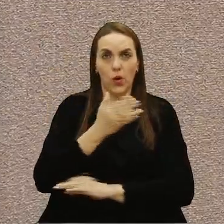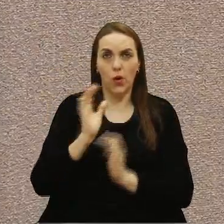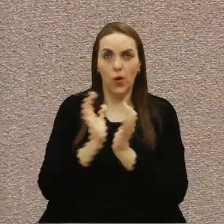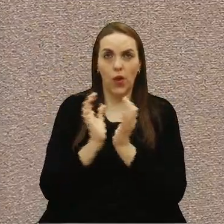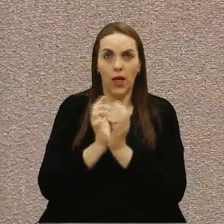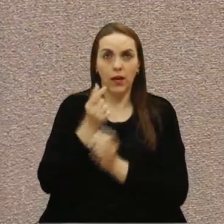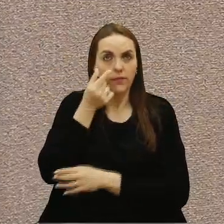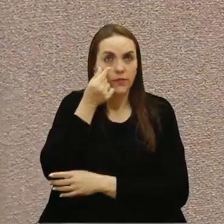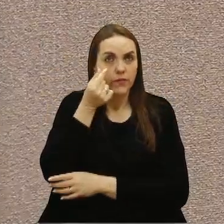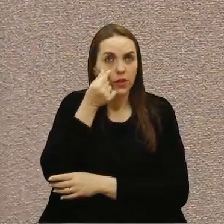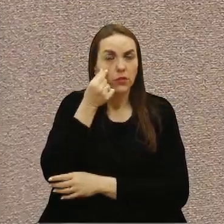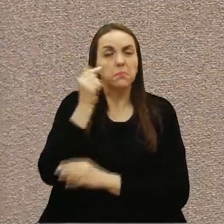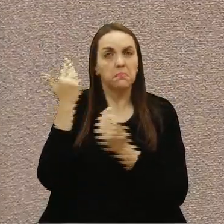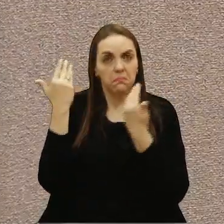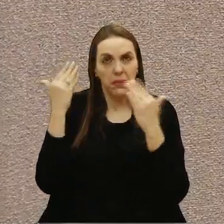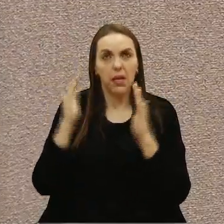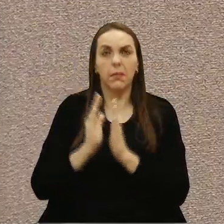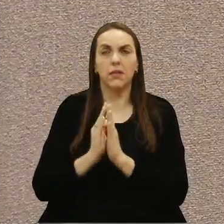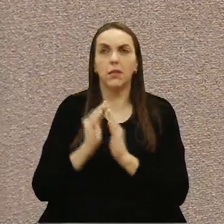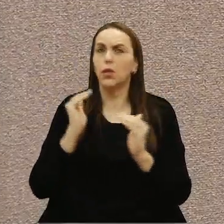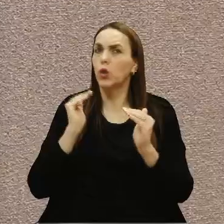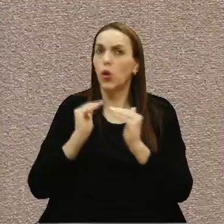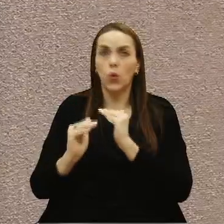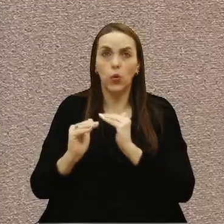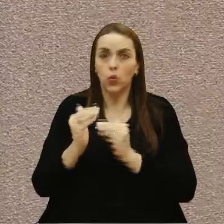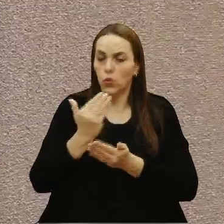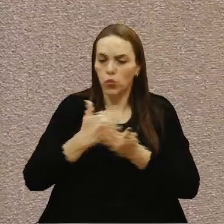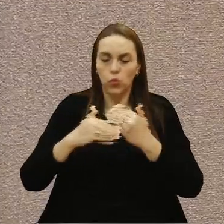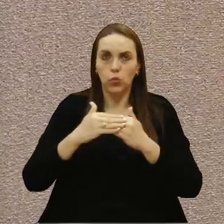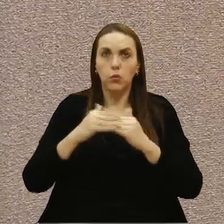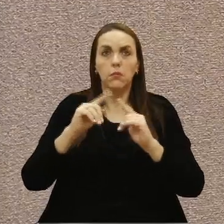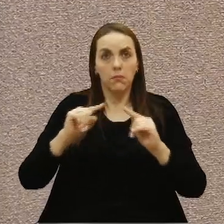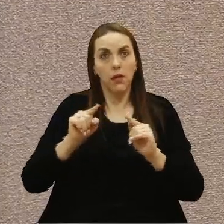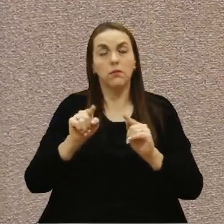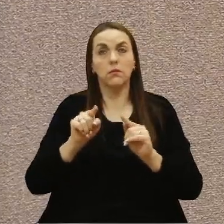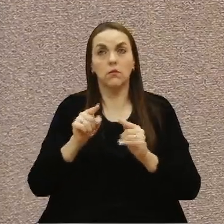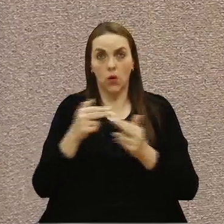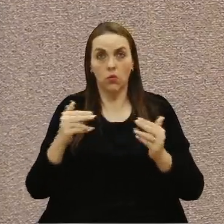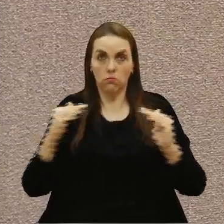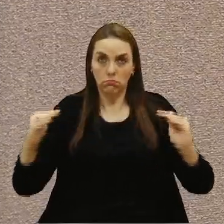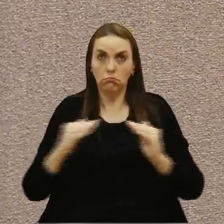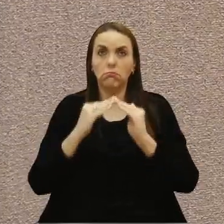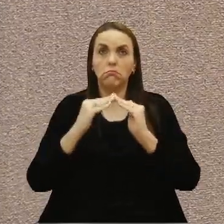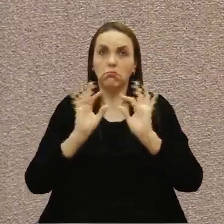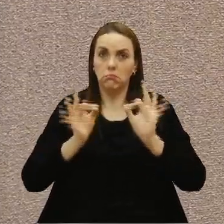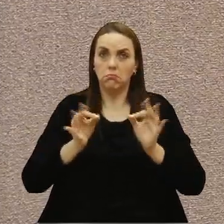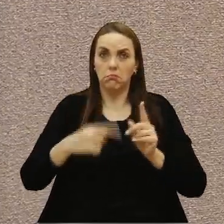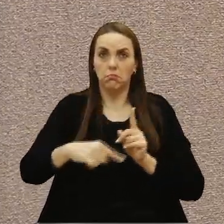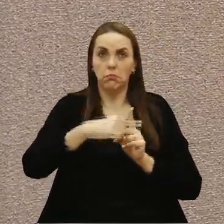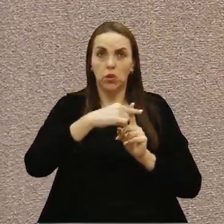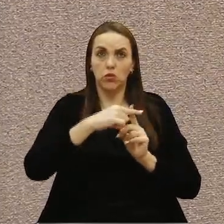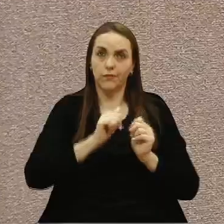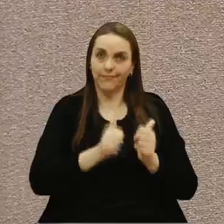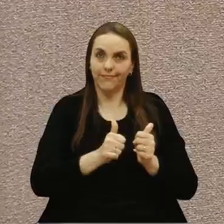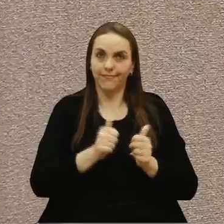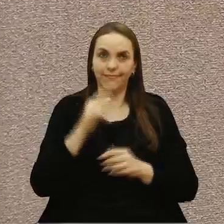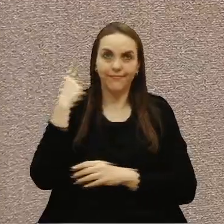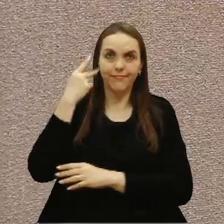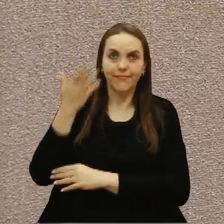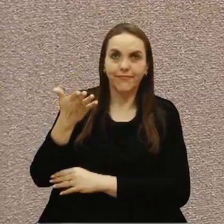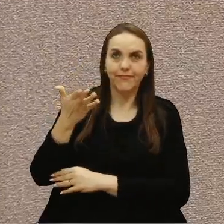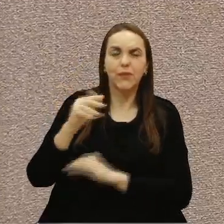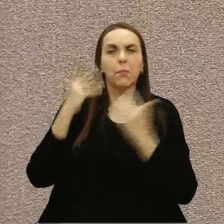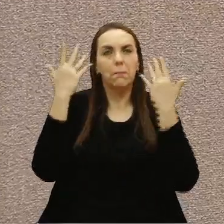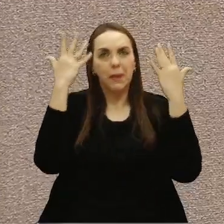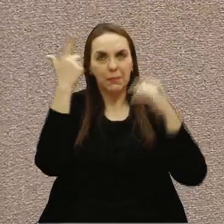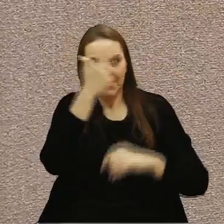Frisso. Parabéns. Não concordamos em tudo, mas naquilo que concordamos é positivo, né, vereador? Então, parabéns mais